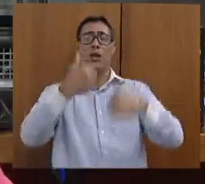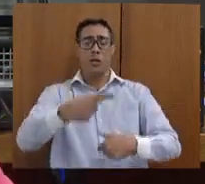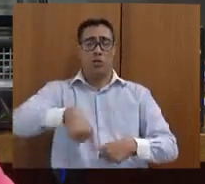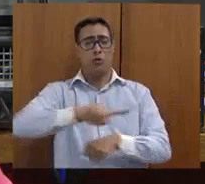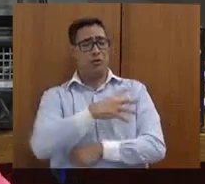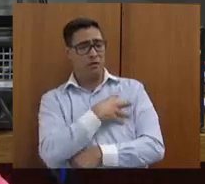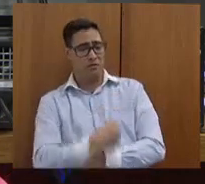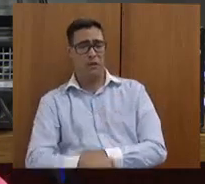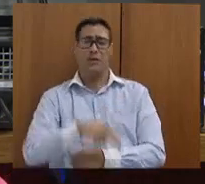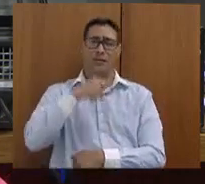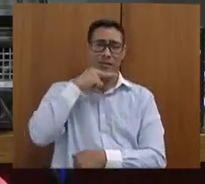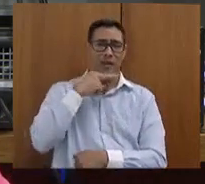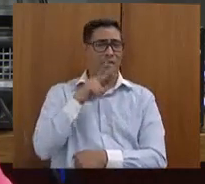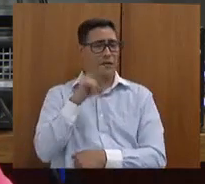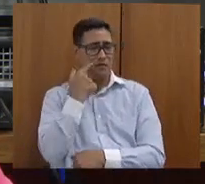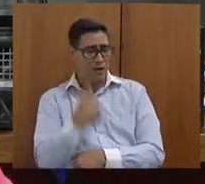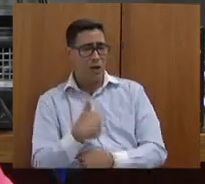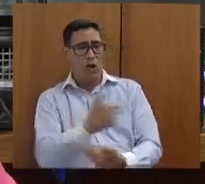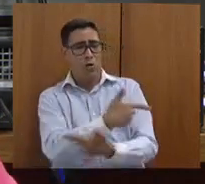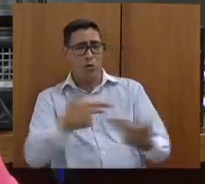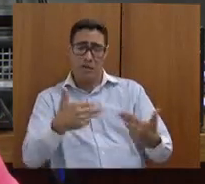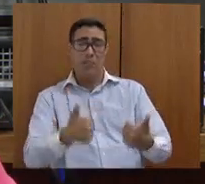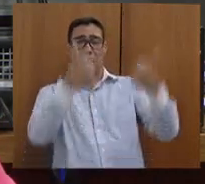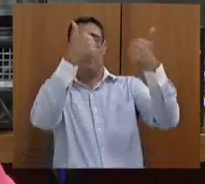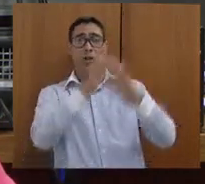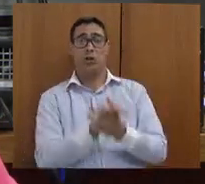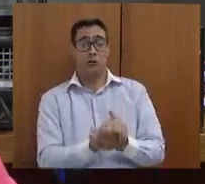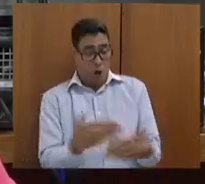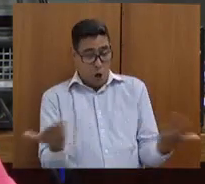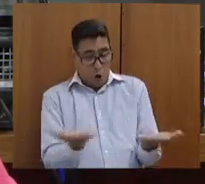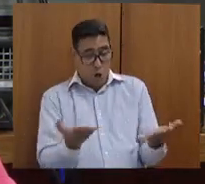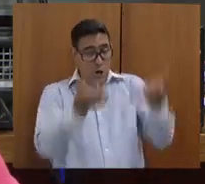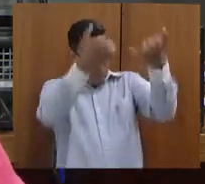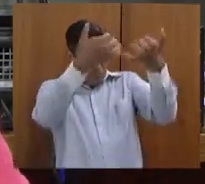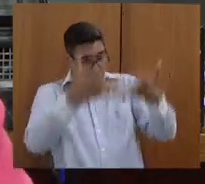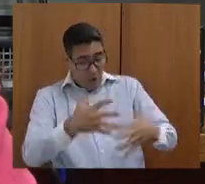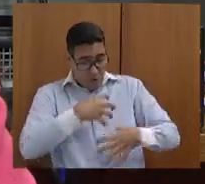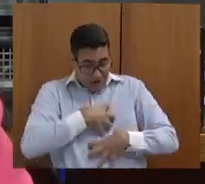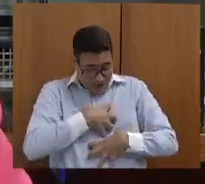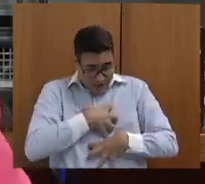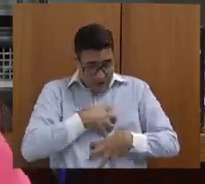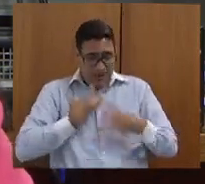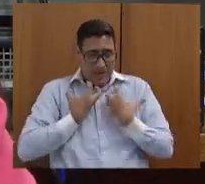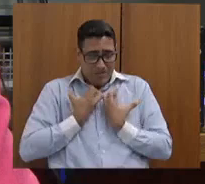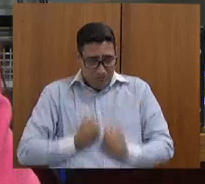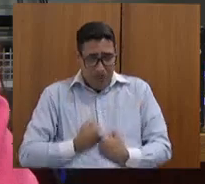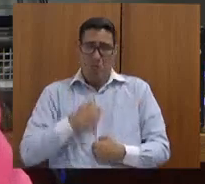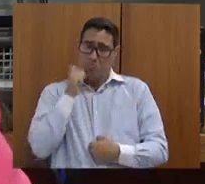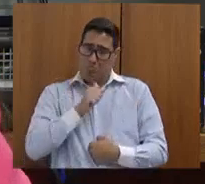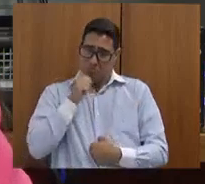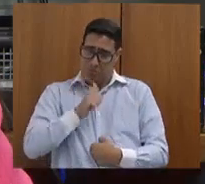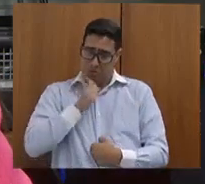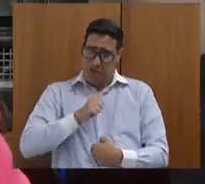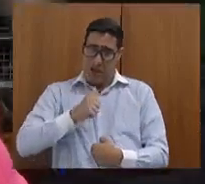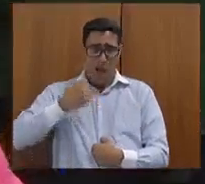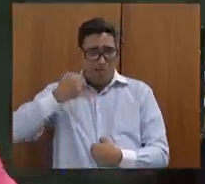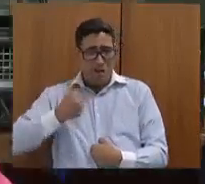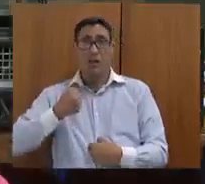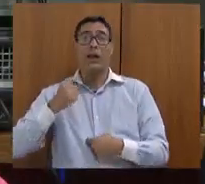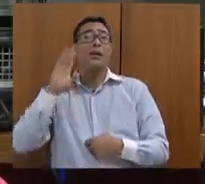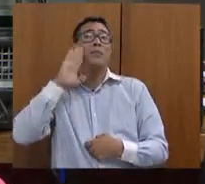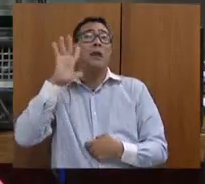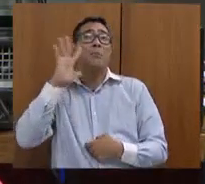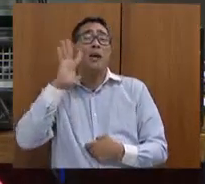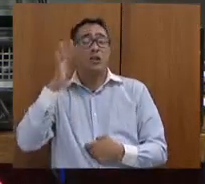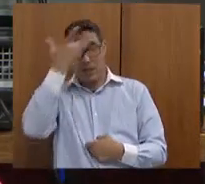os nossos netos não esse tipo de coisa porque se ouvir o que a gente ouviu me doeu enquanto mulher branca cheia de privilégios imagina